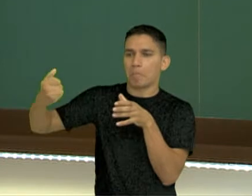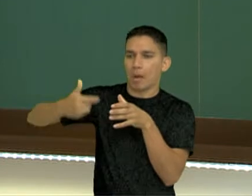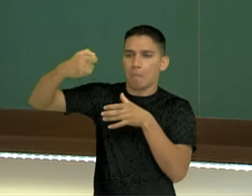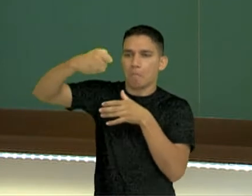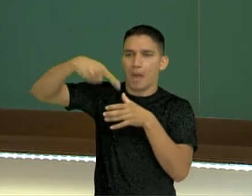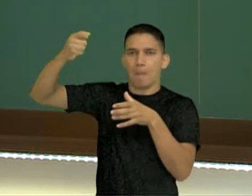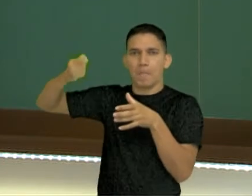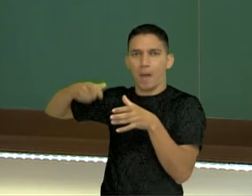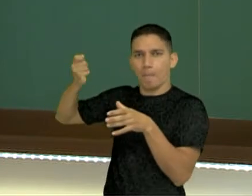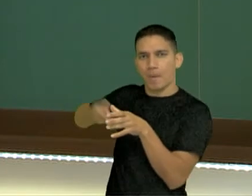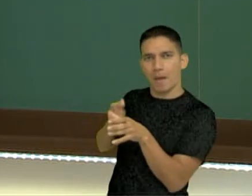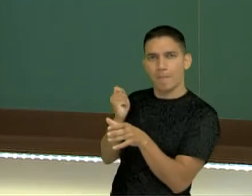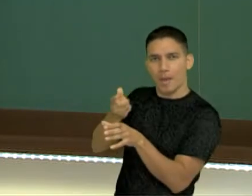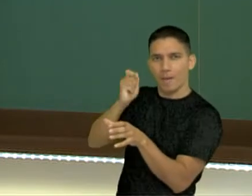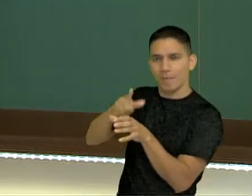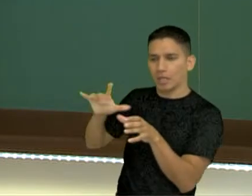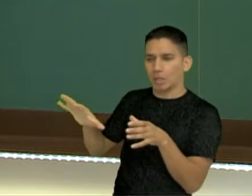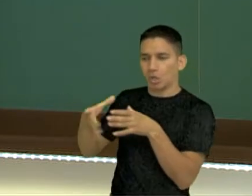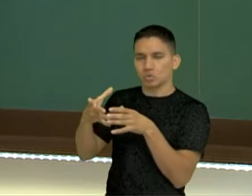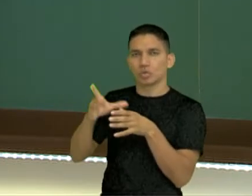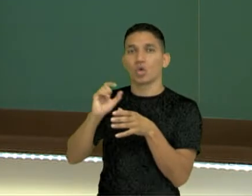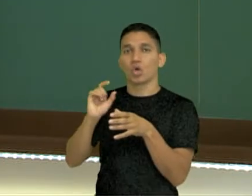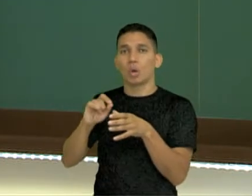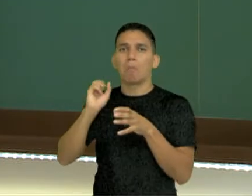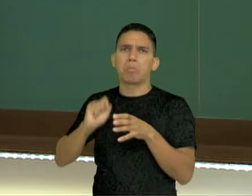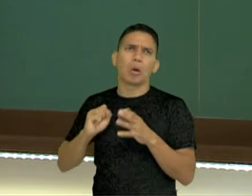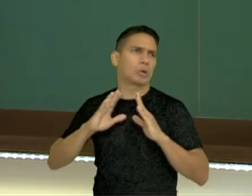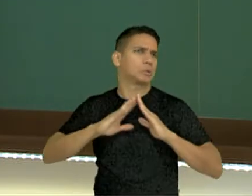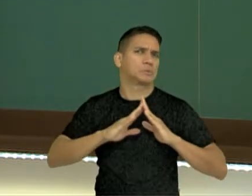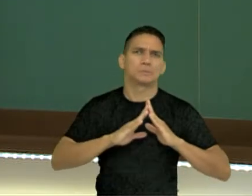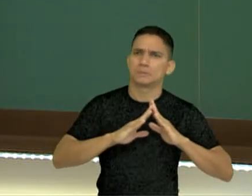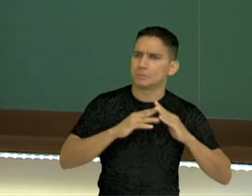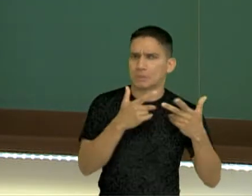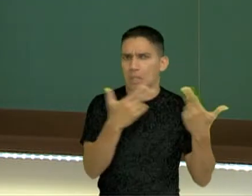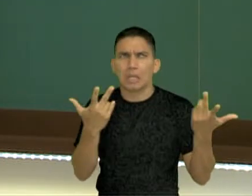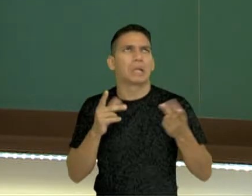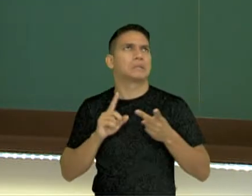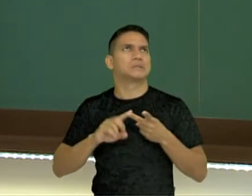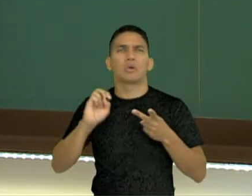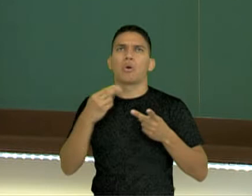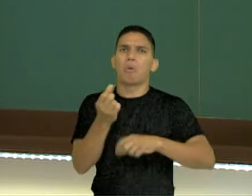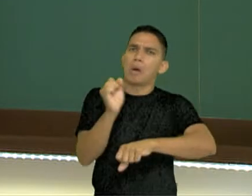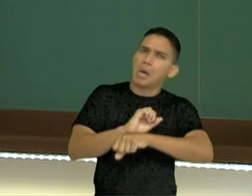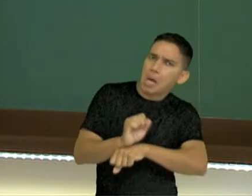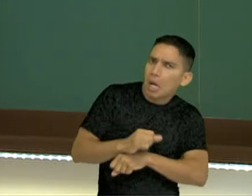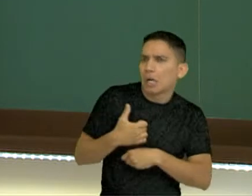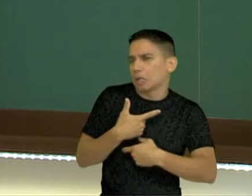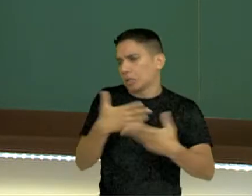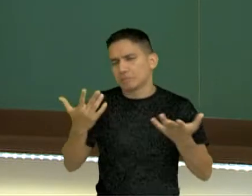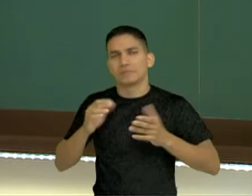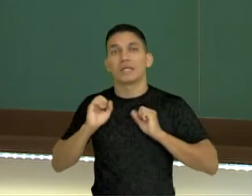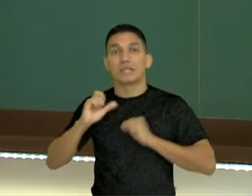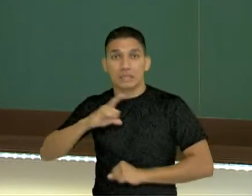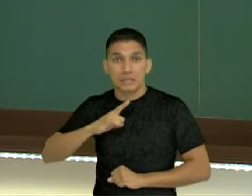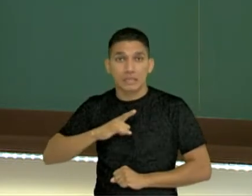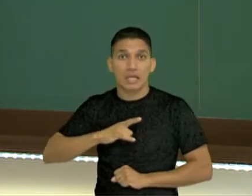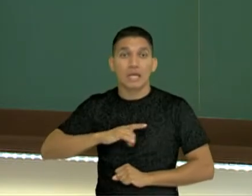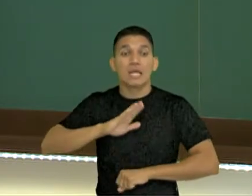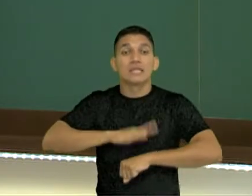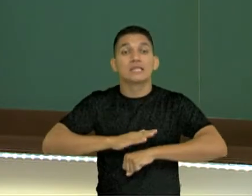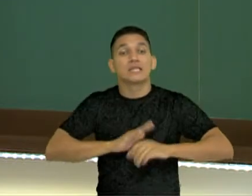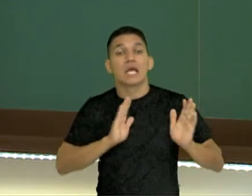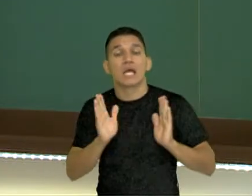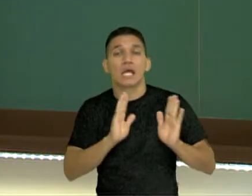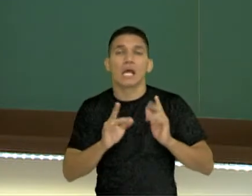imobiliário, um consórcio de veículo ou de qualquer outro bem. E tem um tempo necessário, pode ser 24 meses,